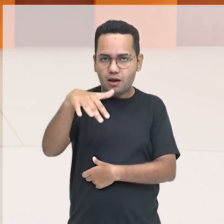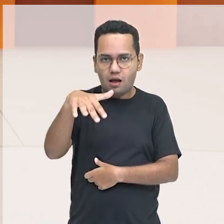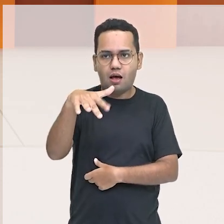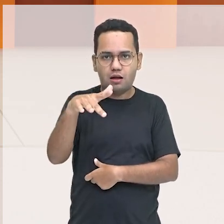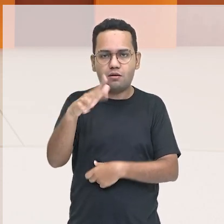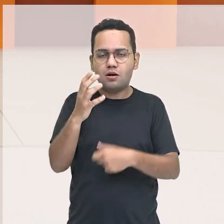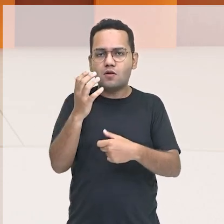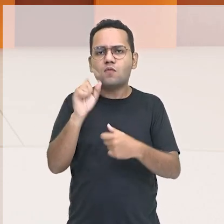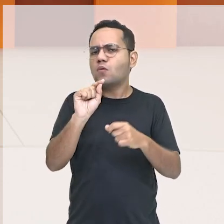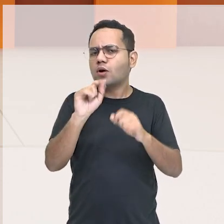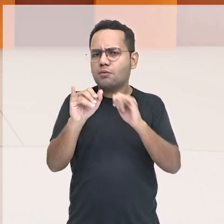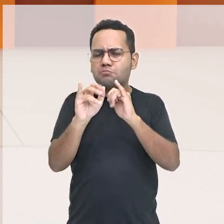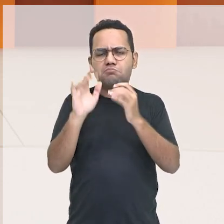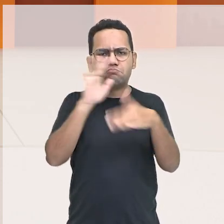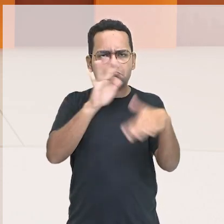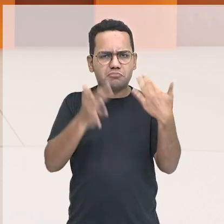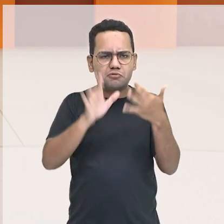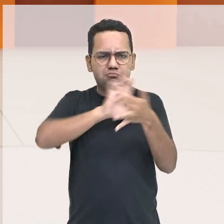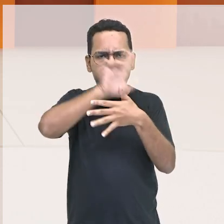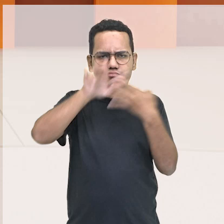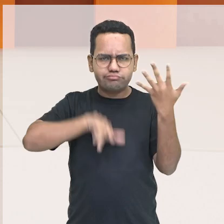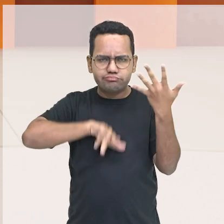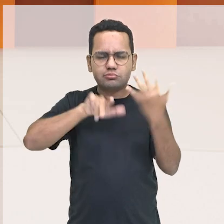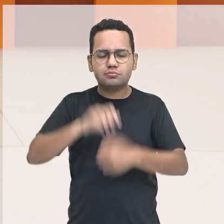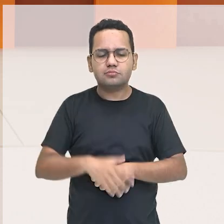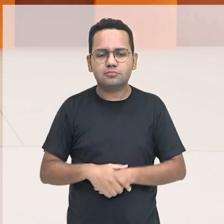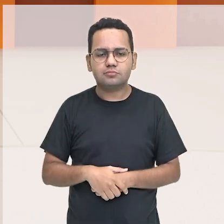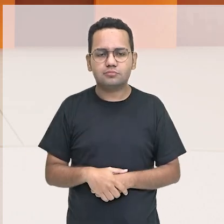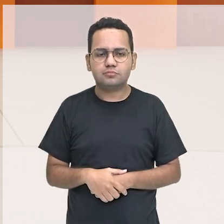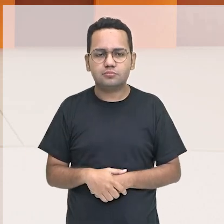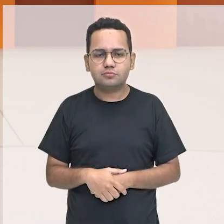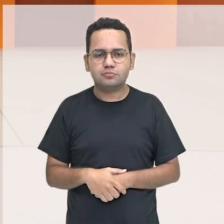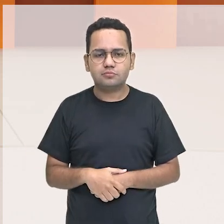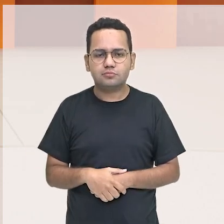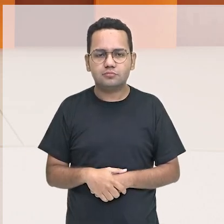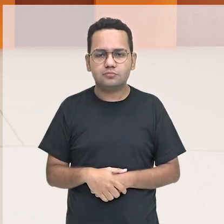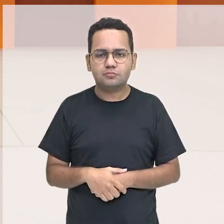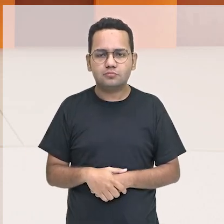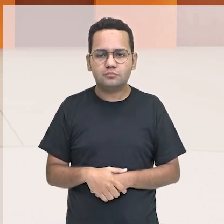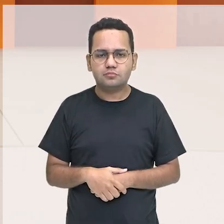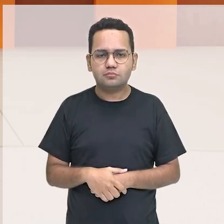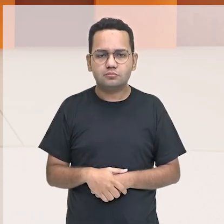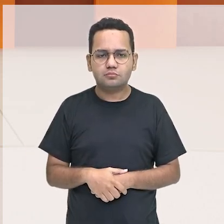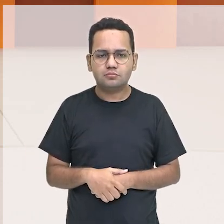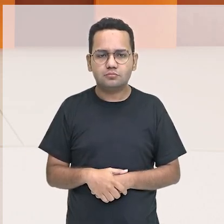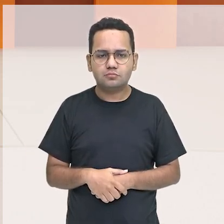comunicação, diante dessas tecnologias de informação, você vai absorver